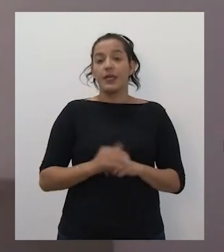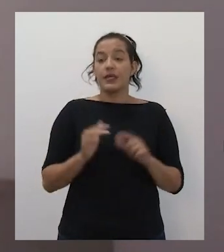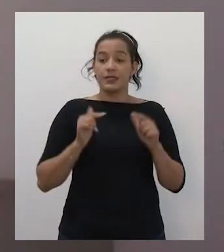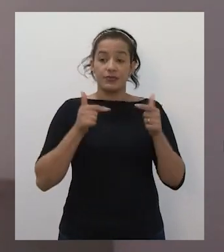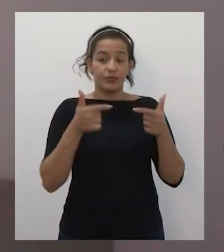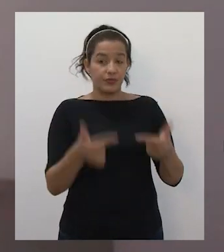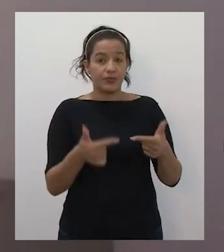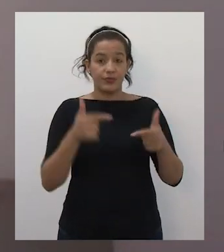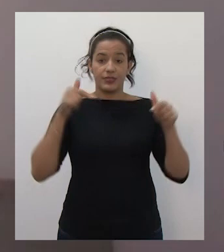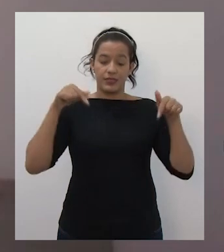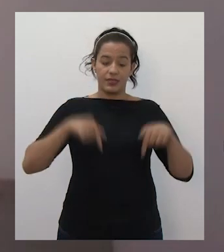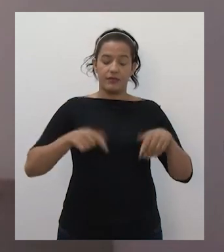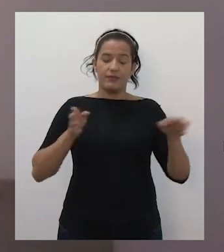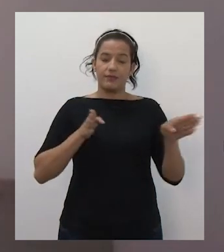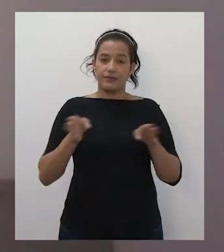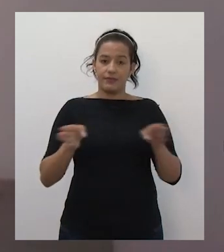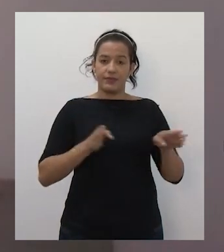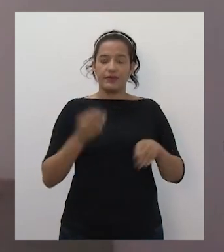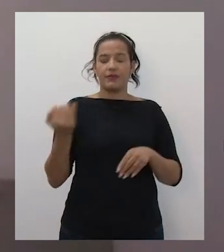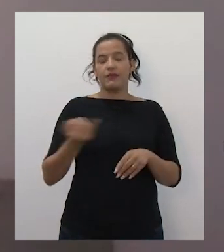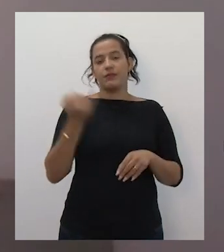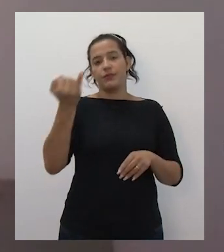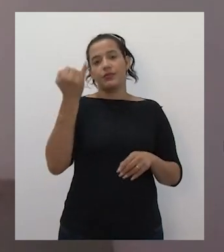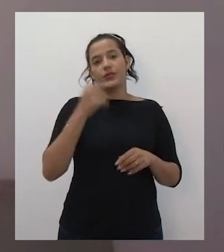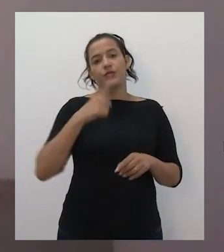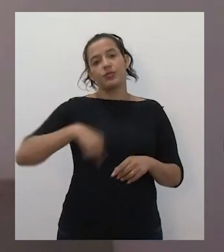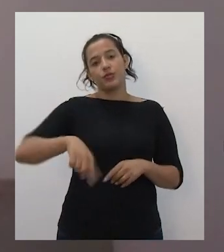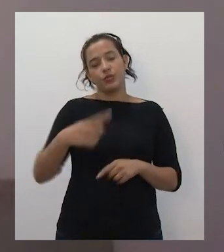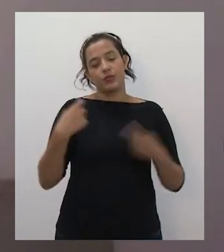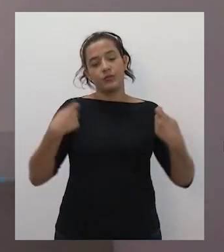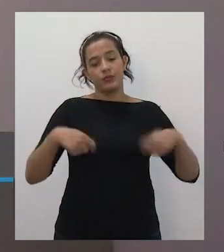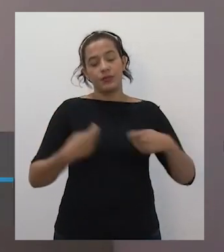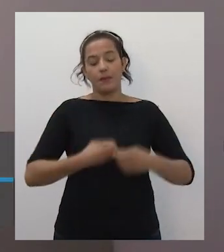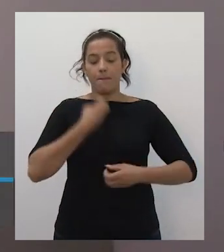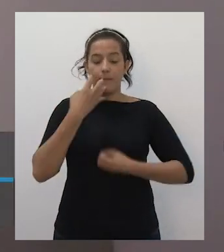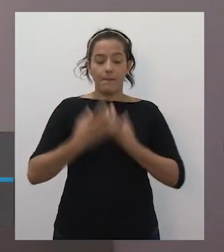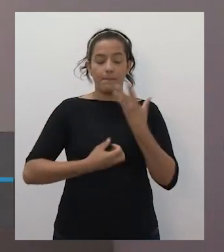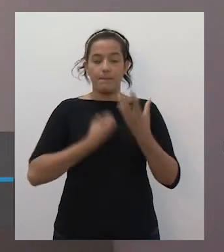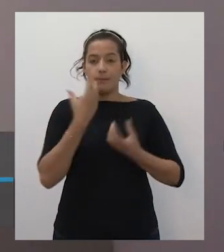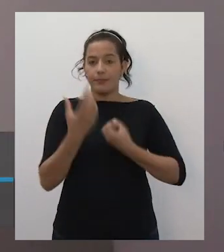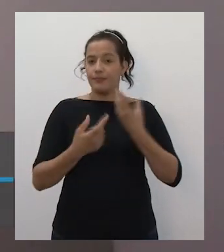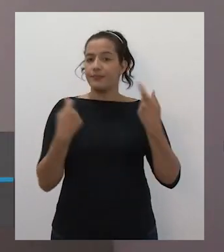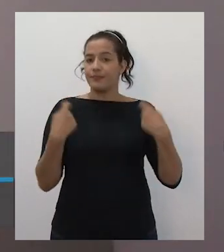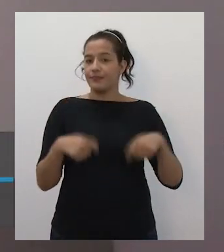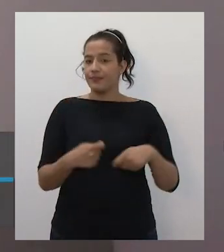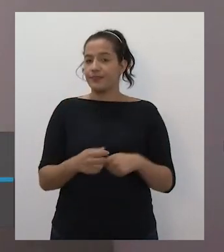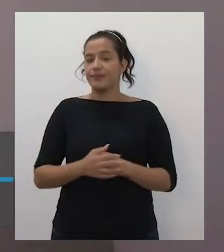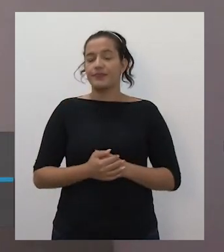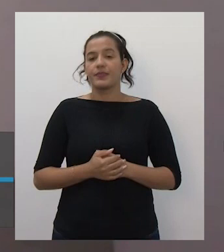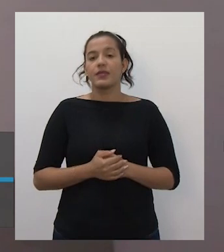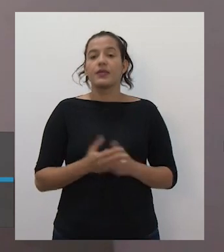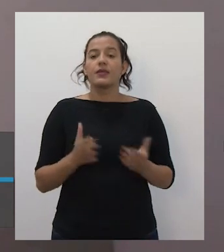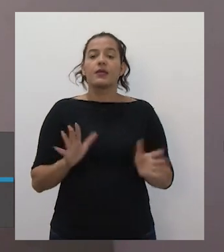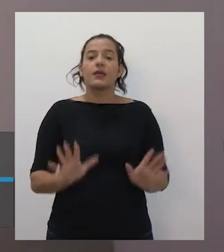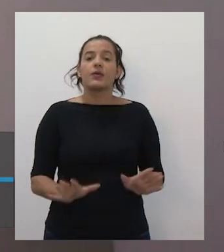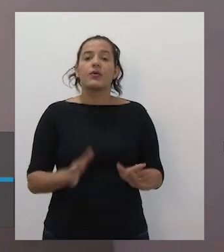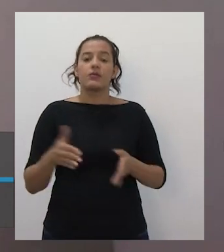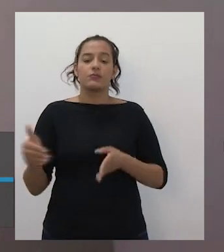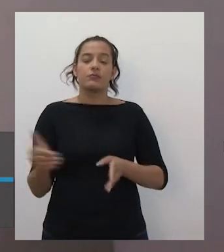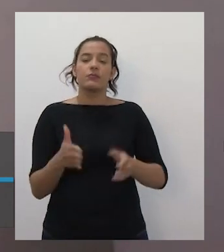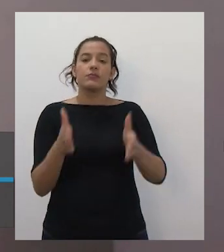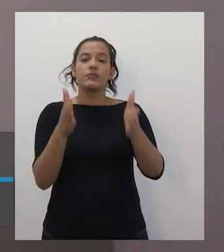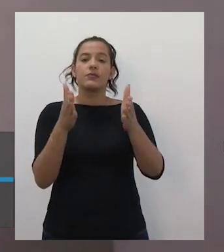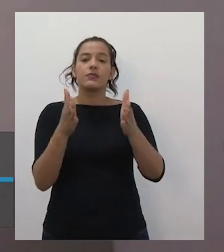da pandemia a gente viu que realmente é bastante importante isso, né? Espero que agora o nosso